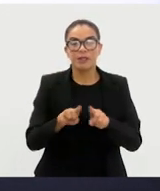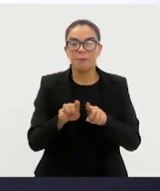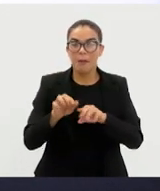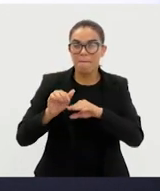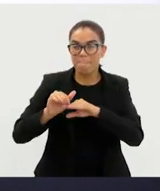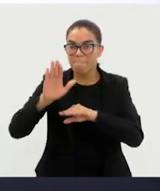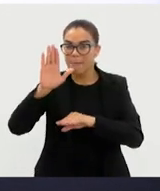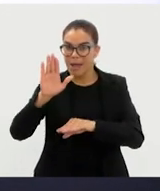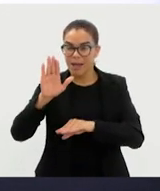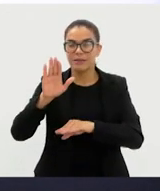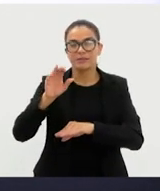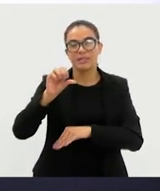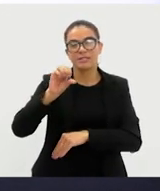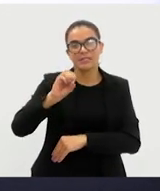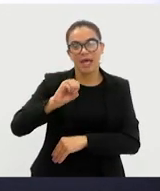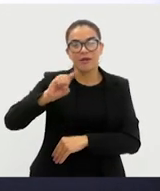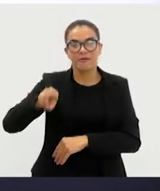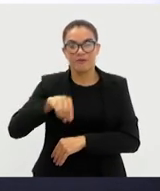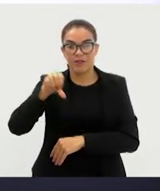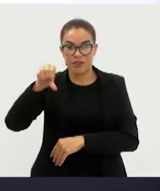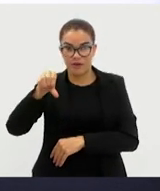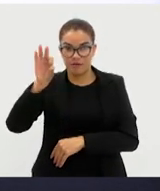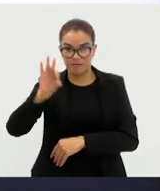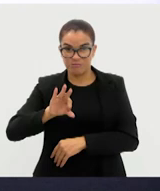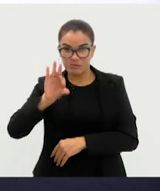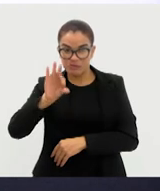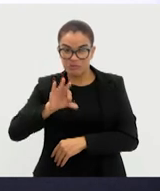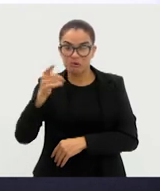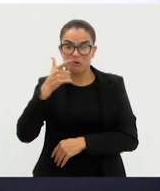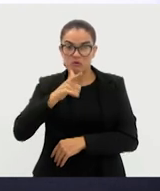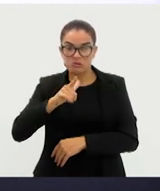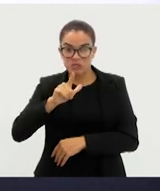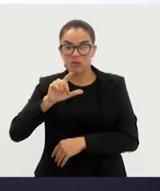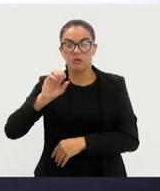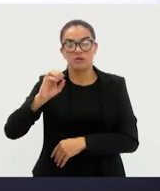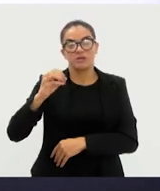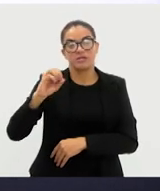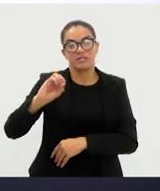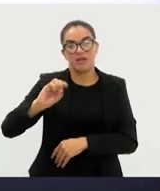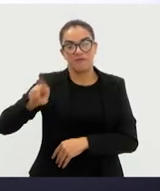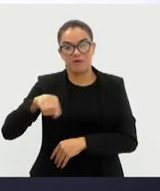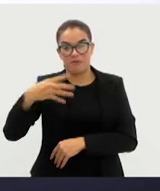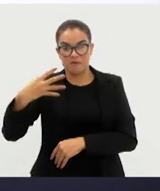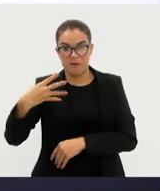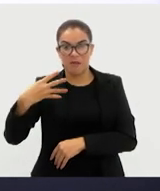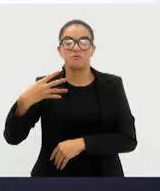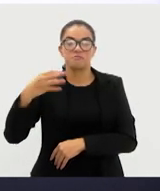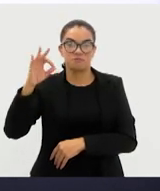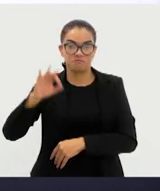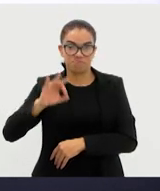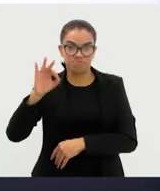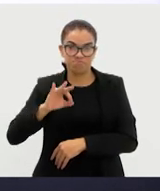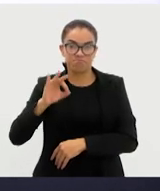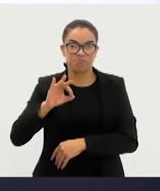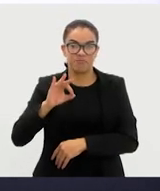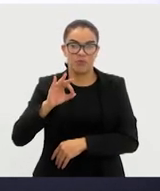alto, em 5,09%, acabamos fechando ele em 4,62%. A taxa de câmbio